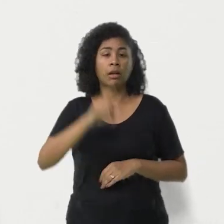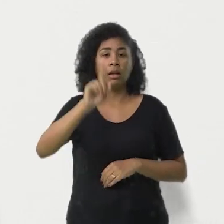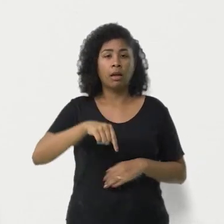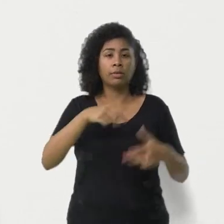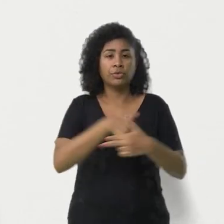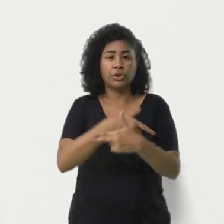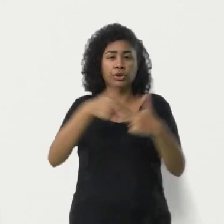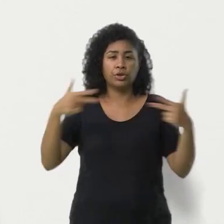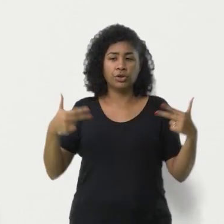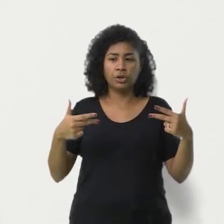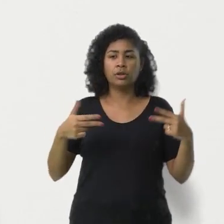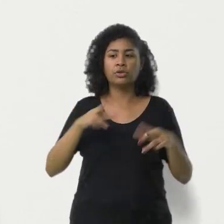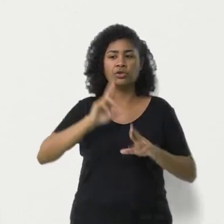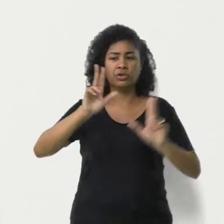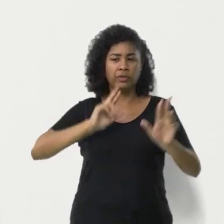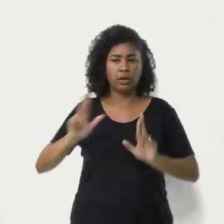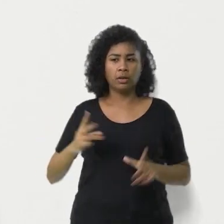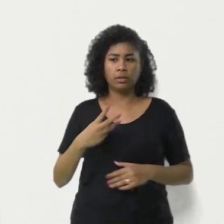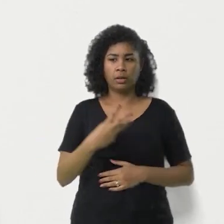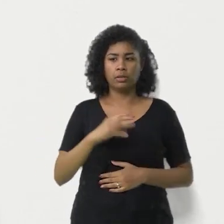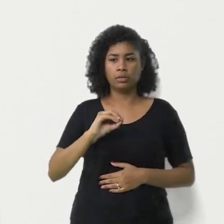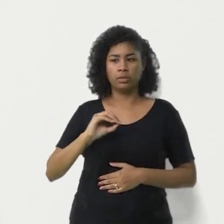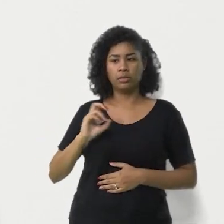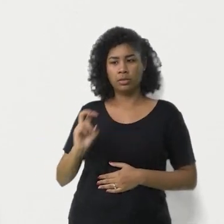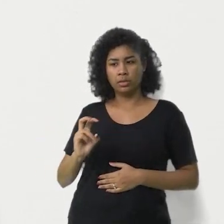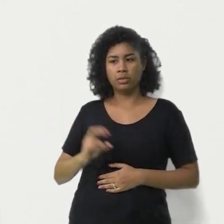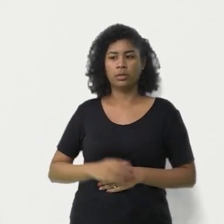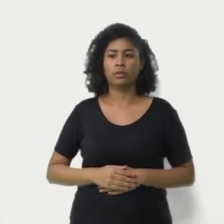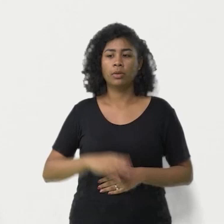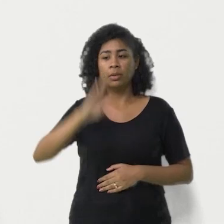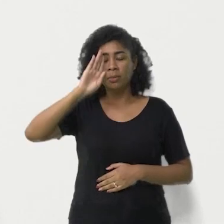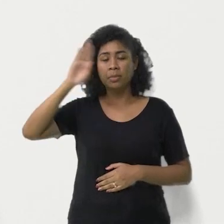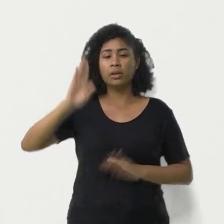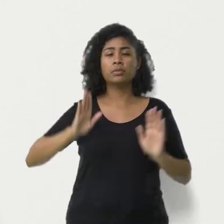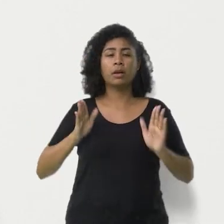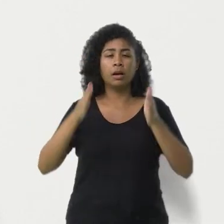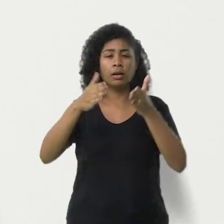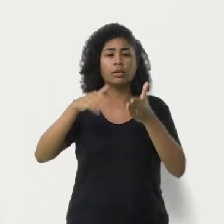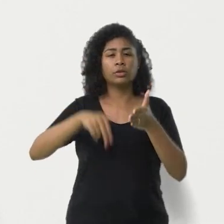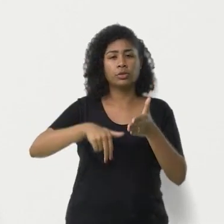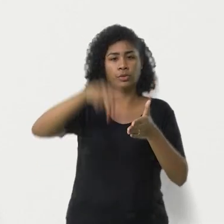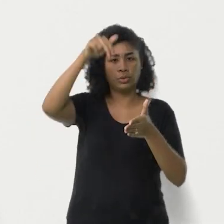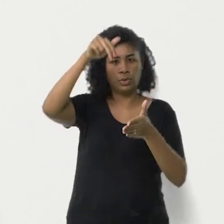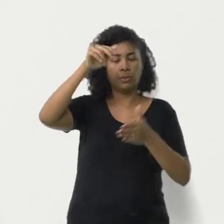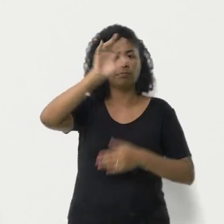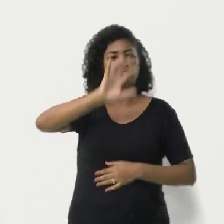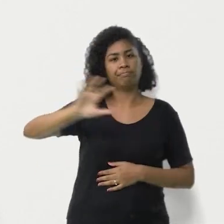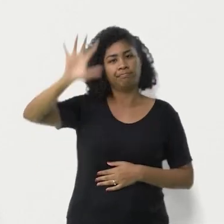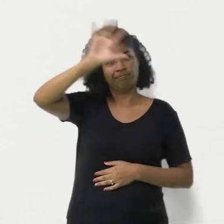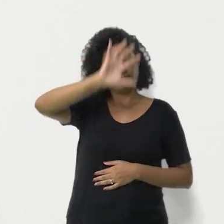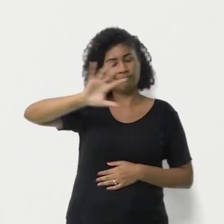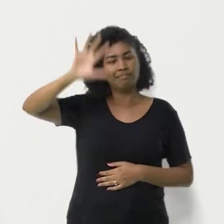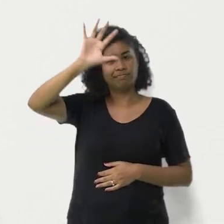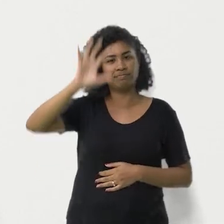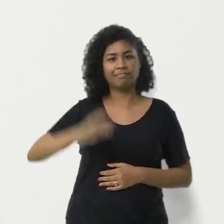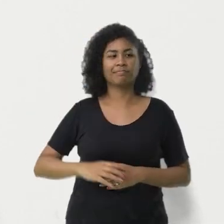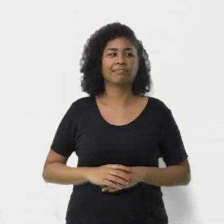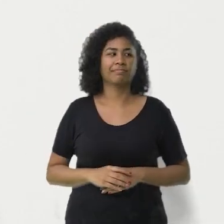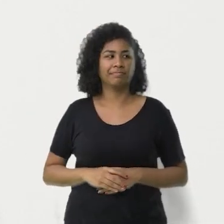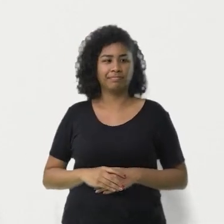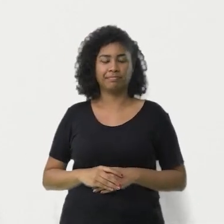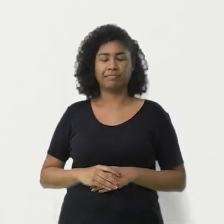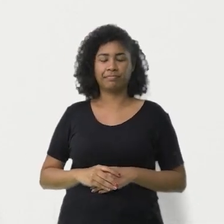305 etnias. E vai estar concentrado principalmente onde? Aqui na nossa região, na